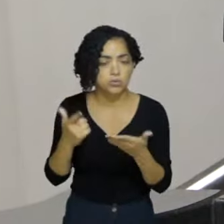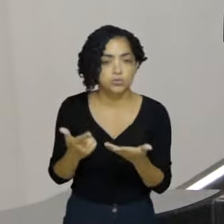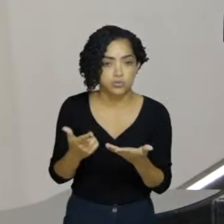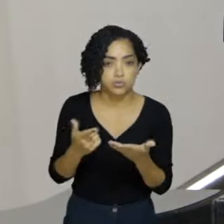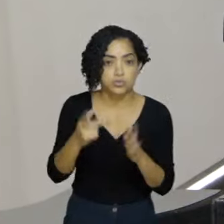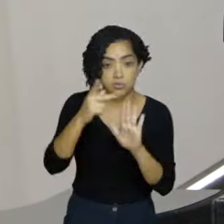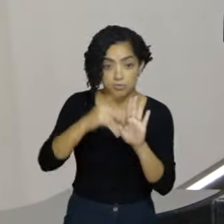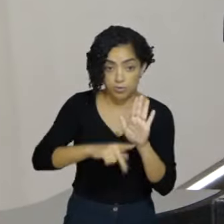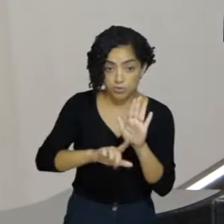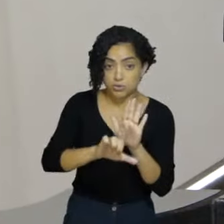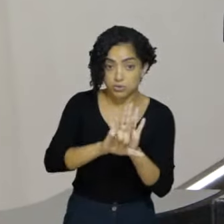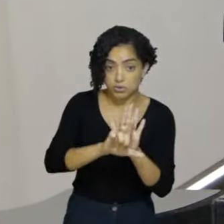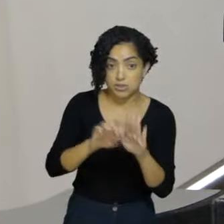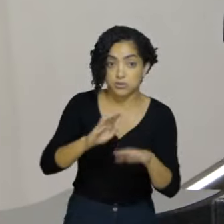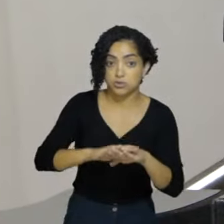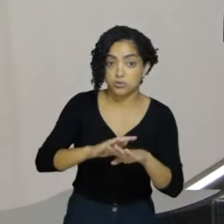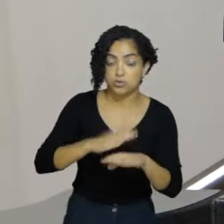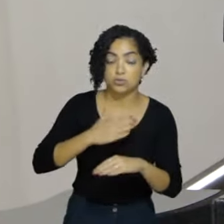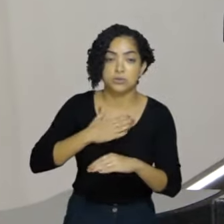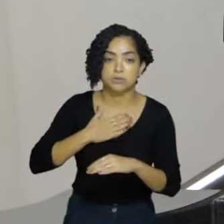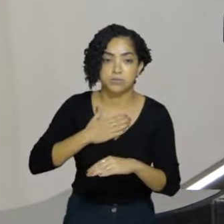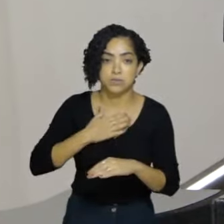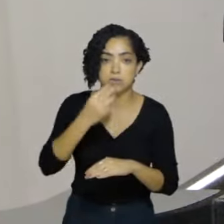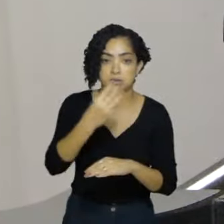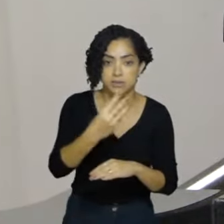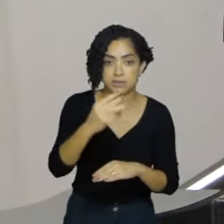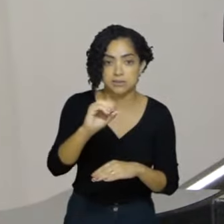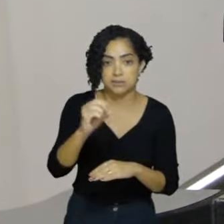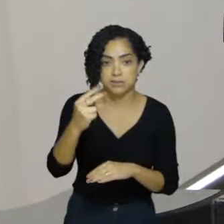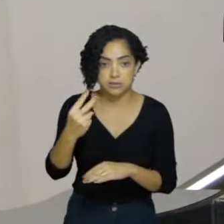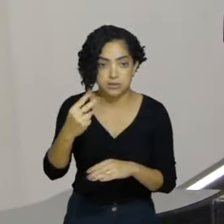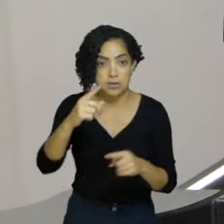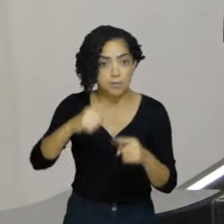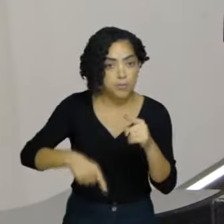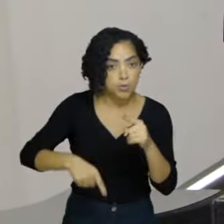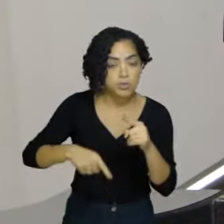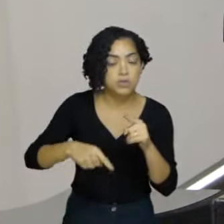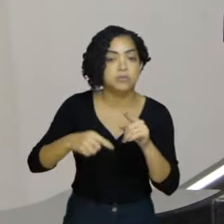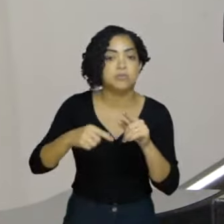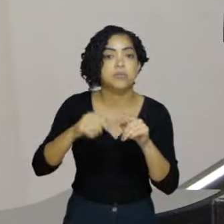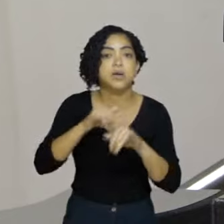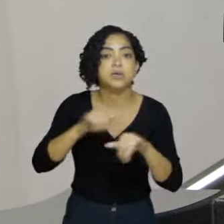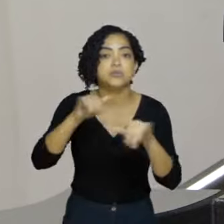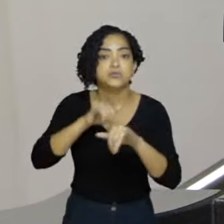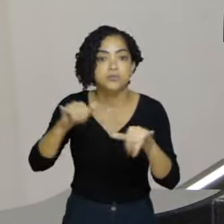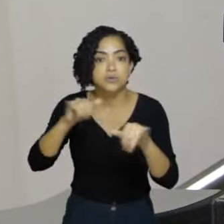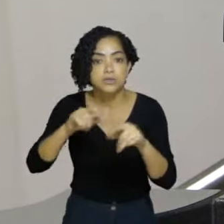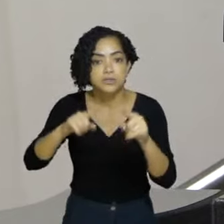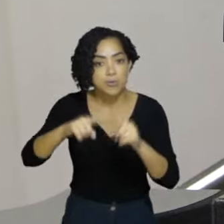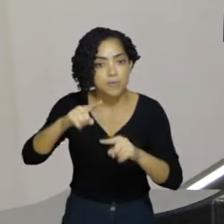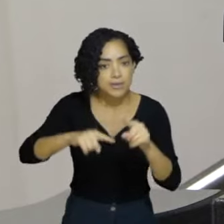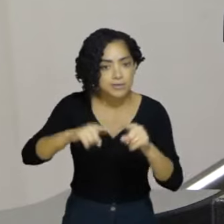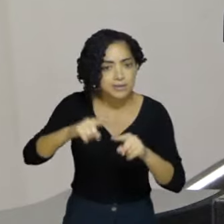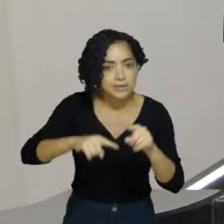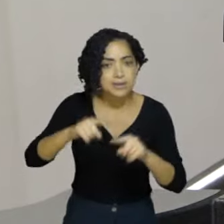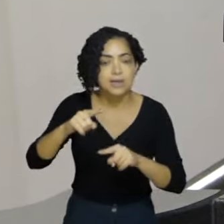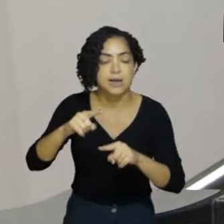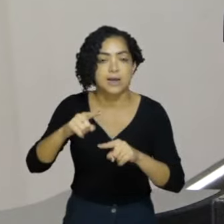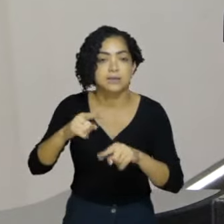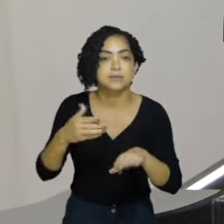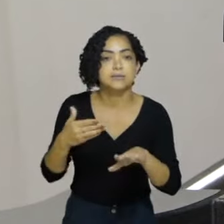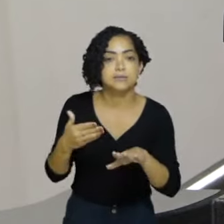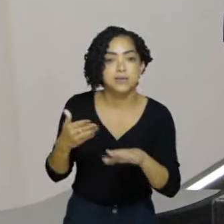chegarão a este plenário outros projetos de lei de minha autoria, como, por exemplo, o 302, que proíbe a divulgação de materiais que facilitem acesso de crianças e adolescentes